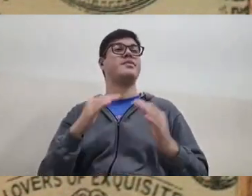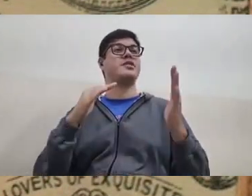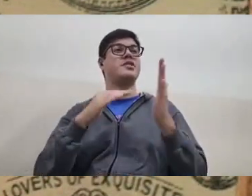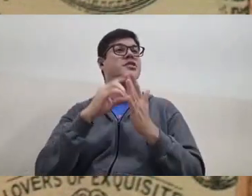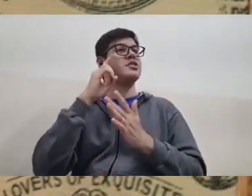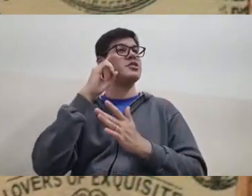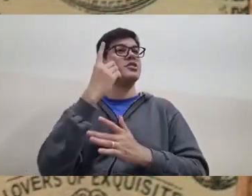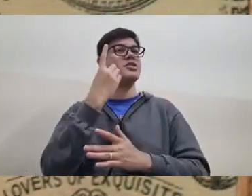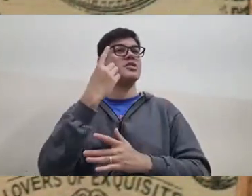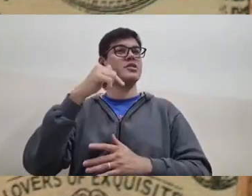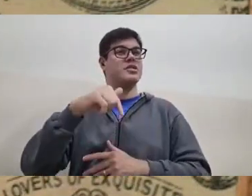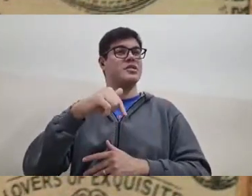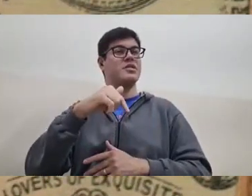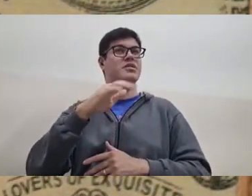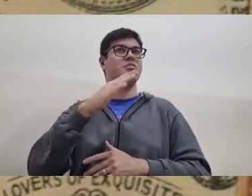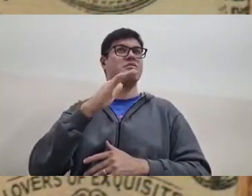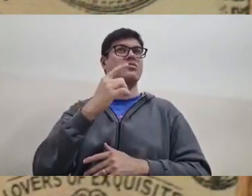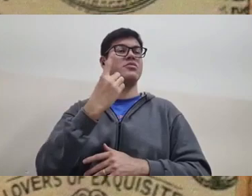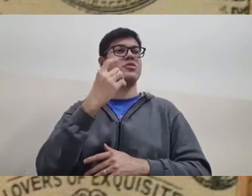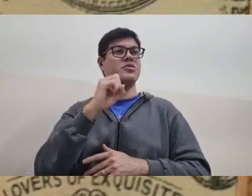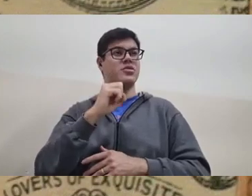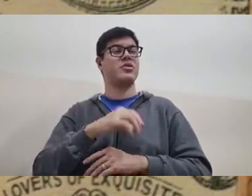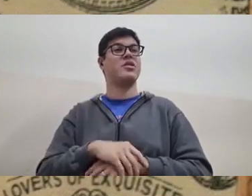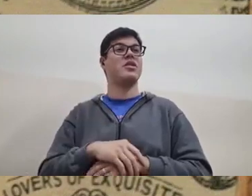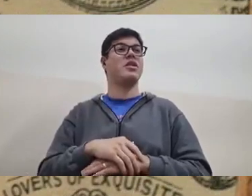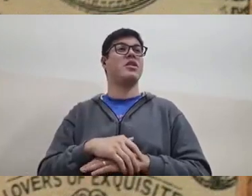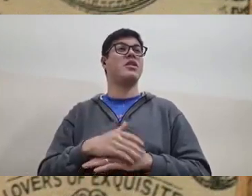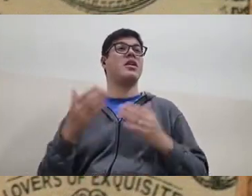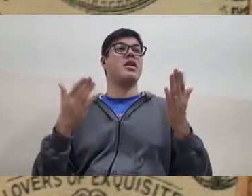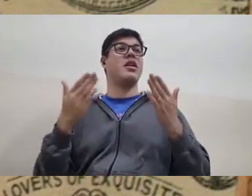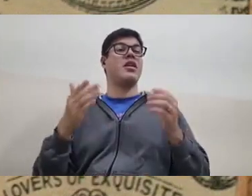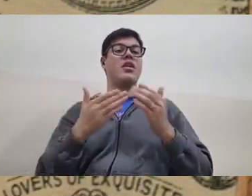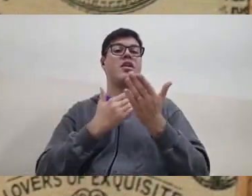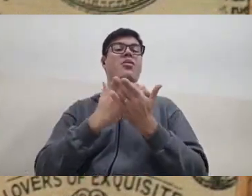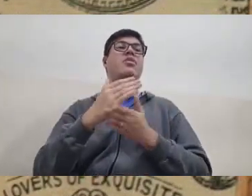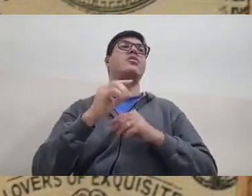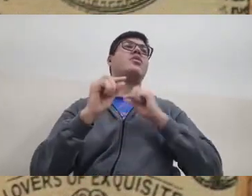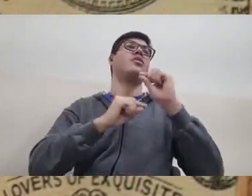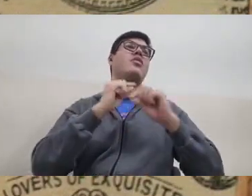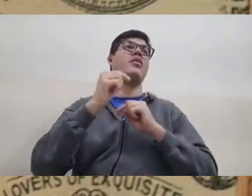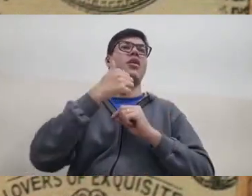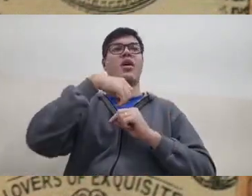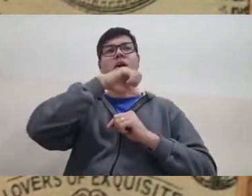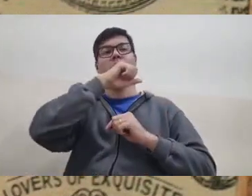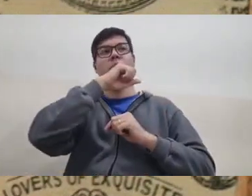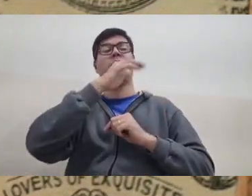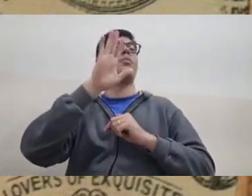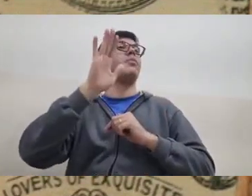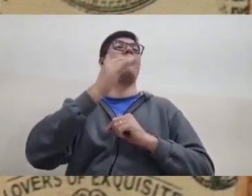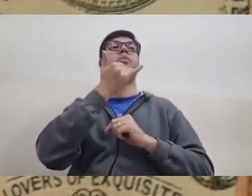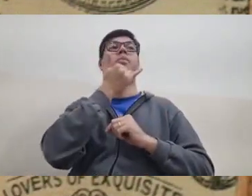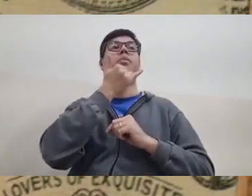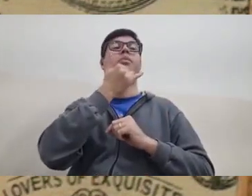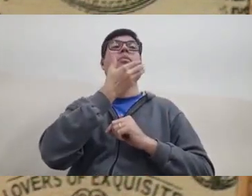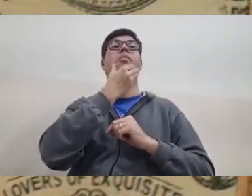até dia 17 18 agora já começa meus pais tá longe